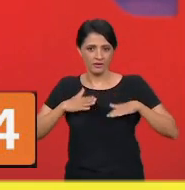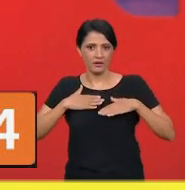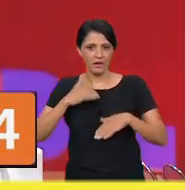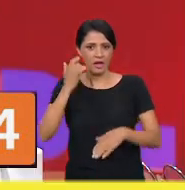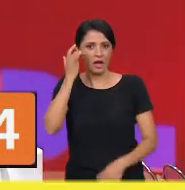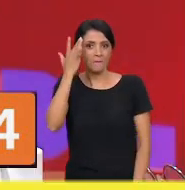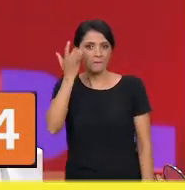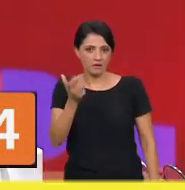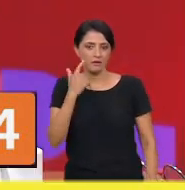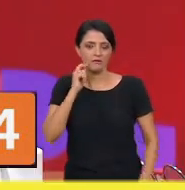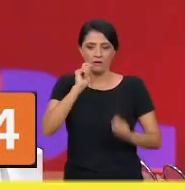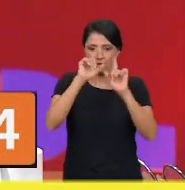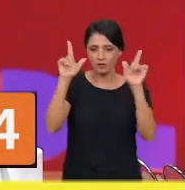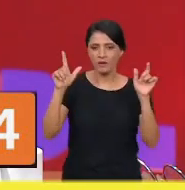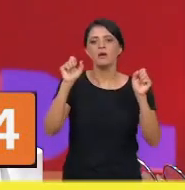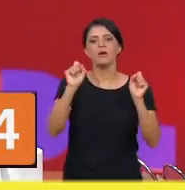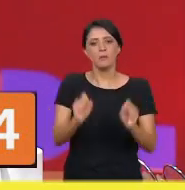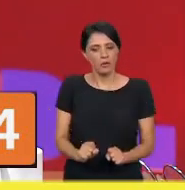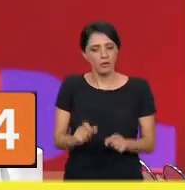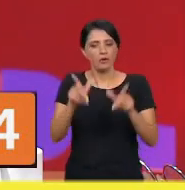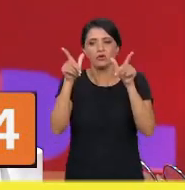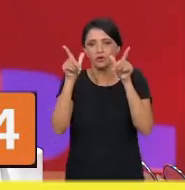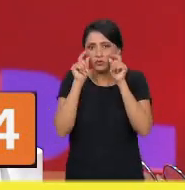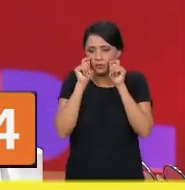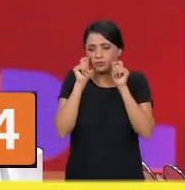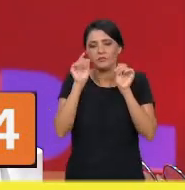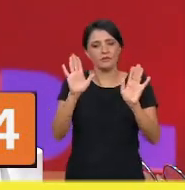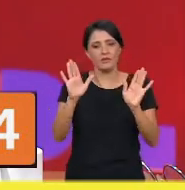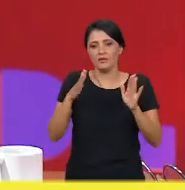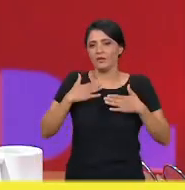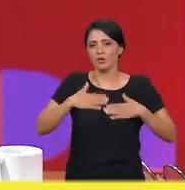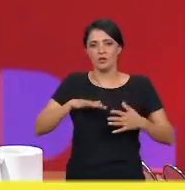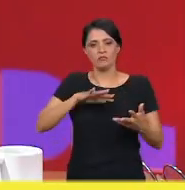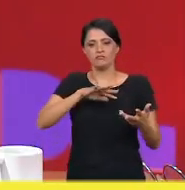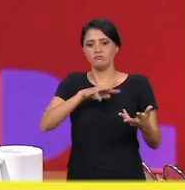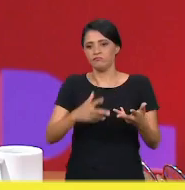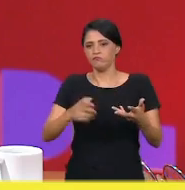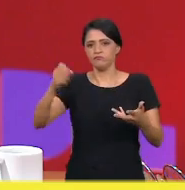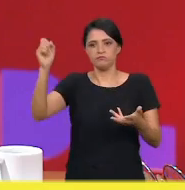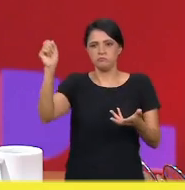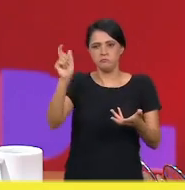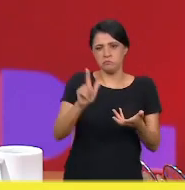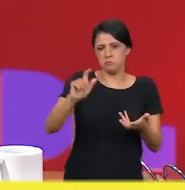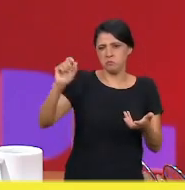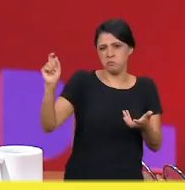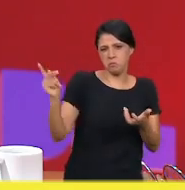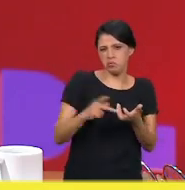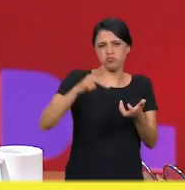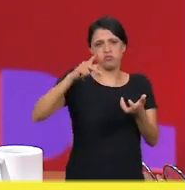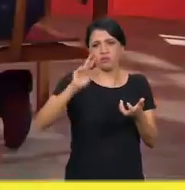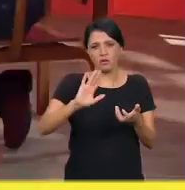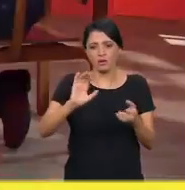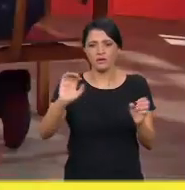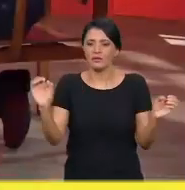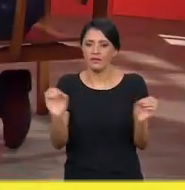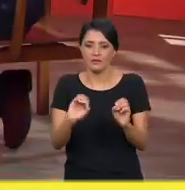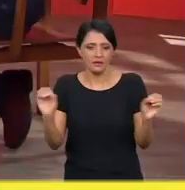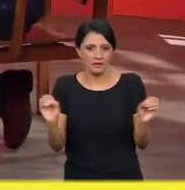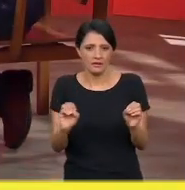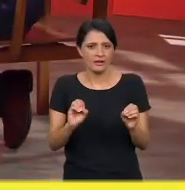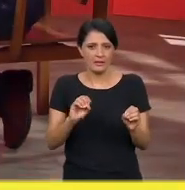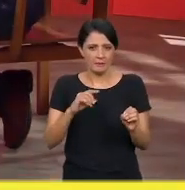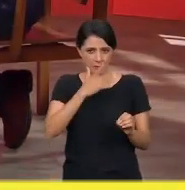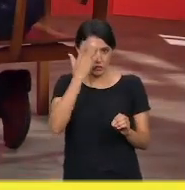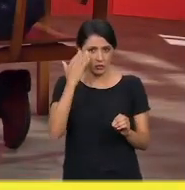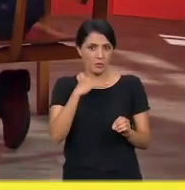amanhã? Podem dormir sossegados. Não vai cair nada aqui, nenhuma pedra, nada. Nadinha de Ninguém nada. Vai morrer,